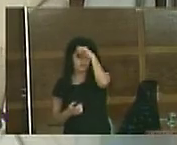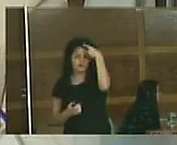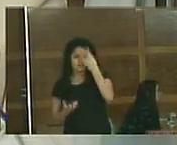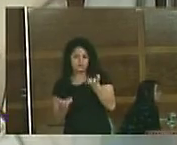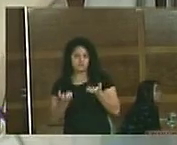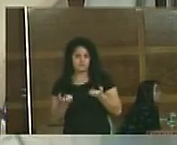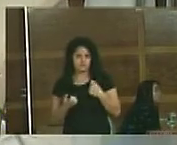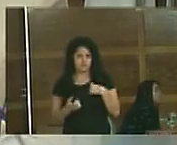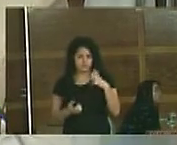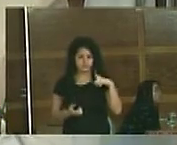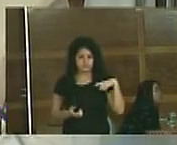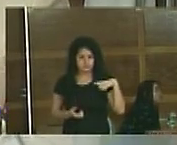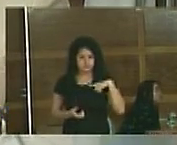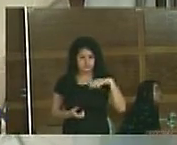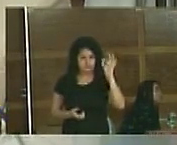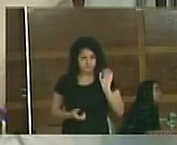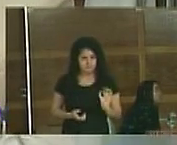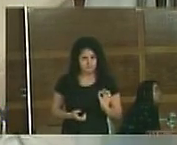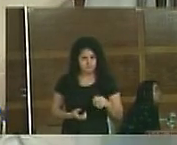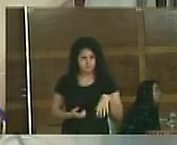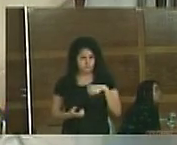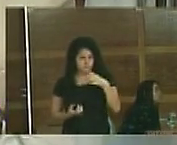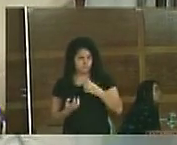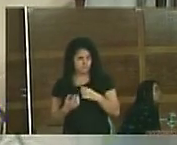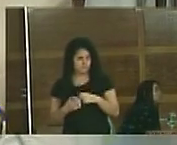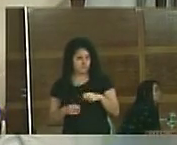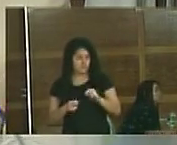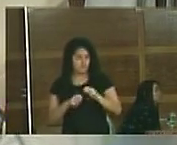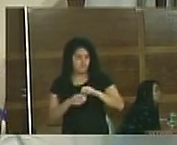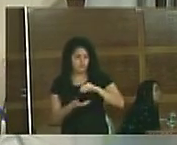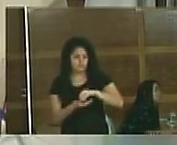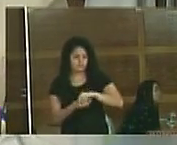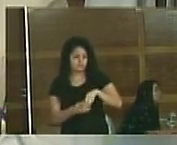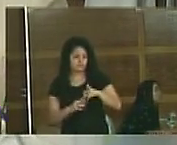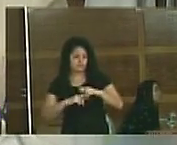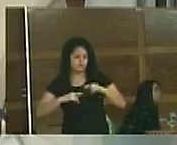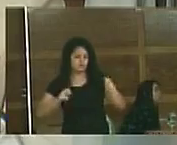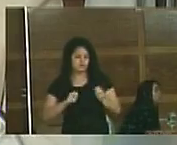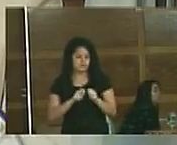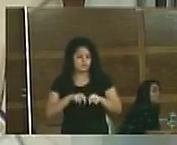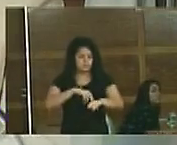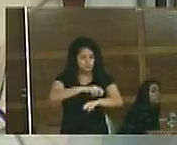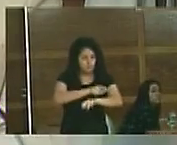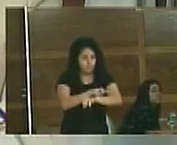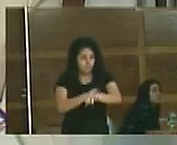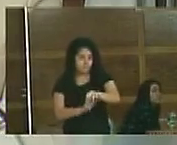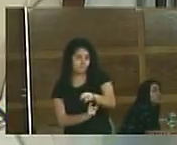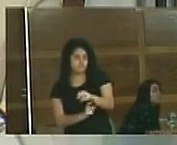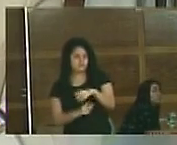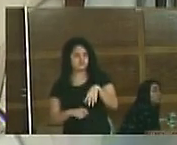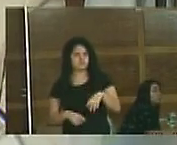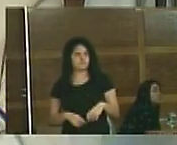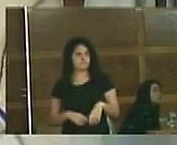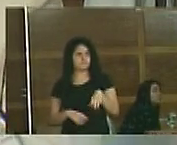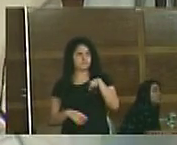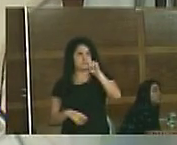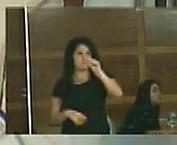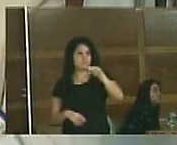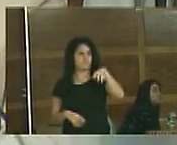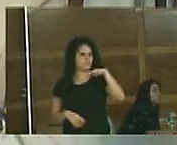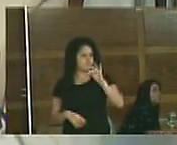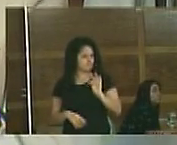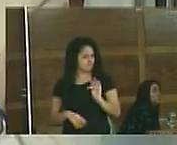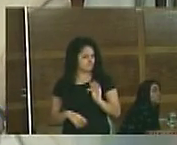aí não é o que passam para o prefeito. Está faltando material para fazer curativo no SF. Está faltando material para fazer